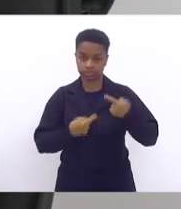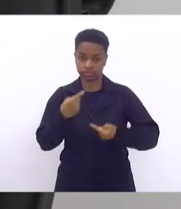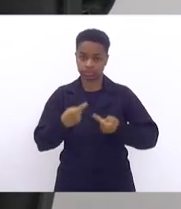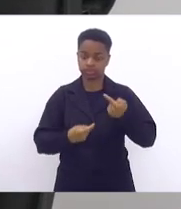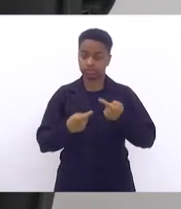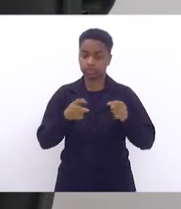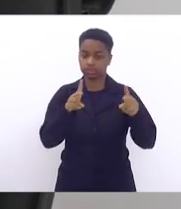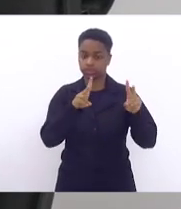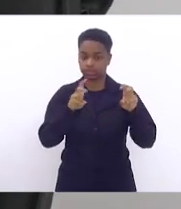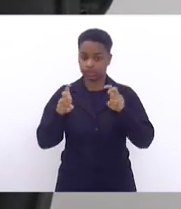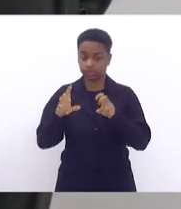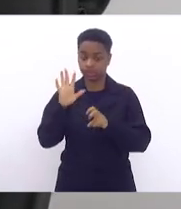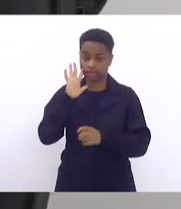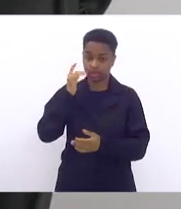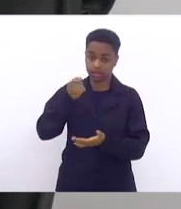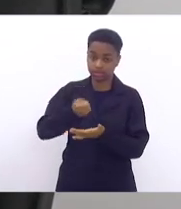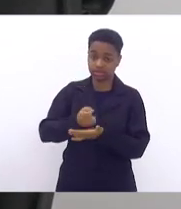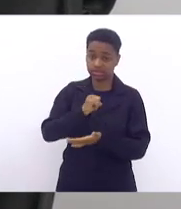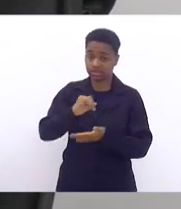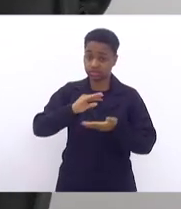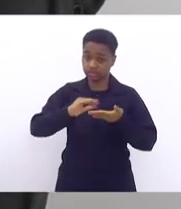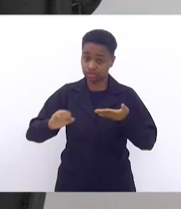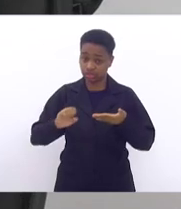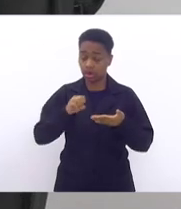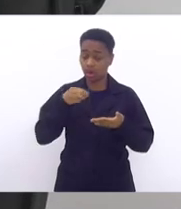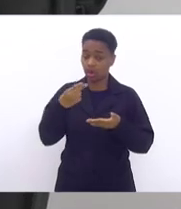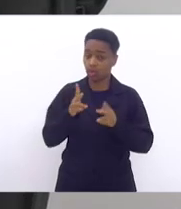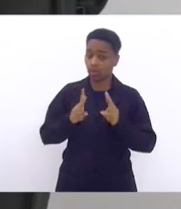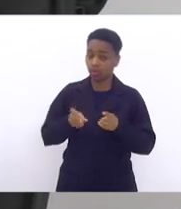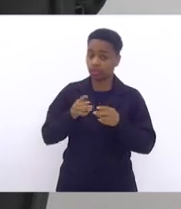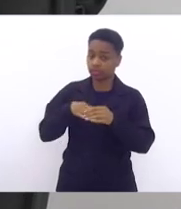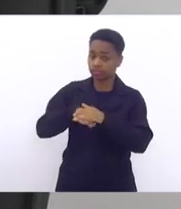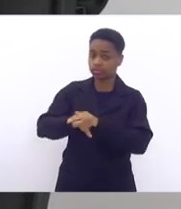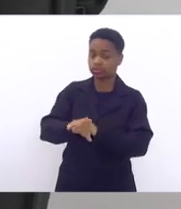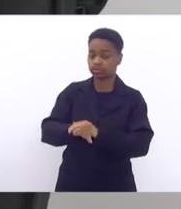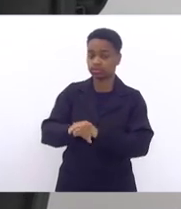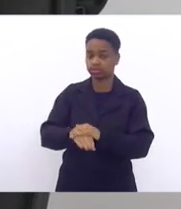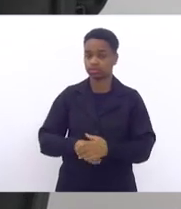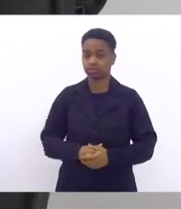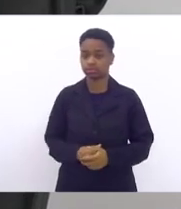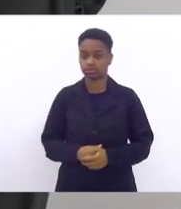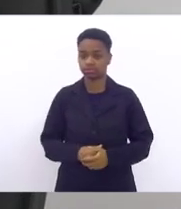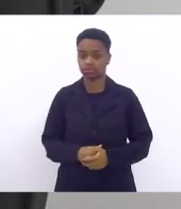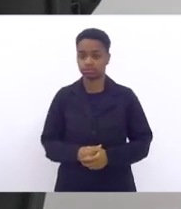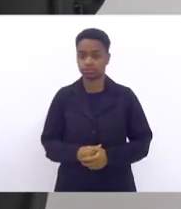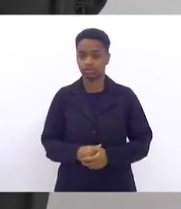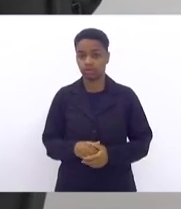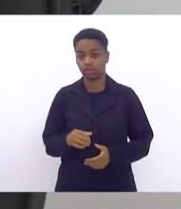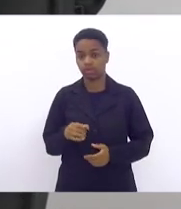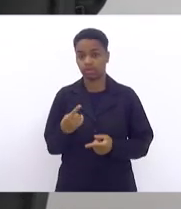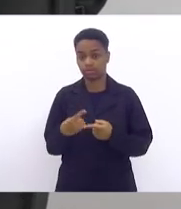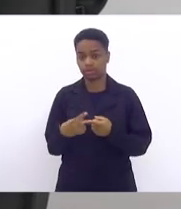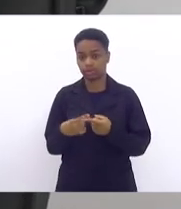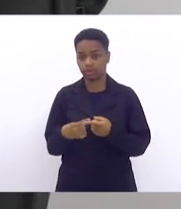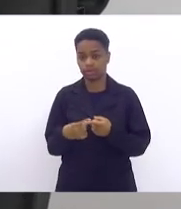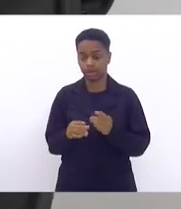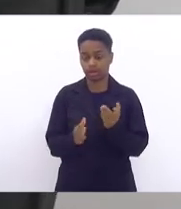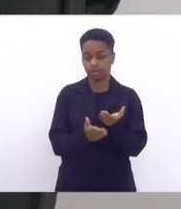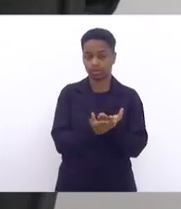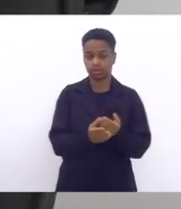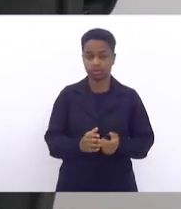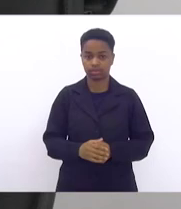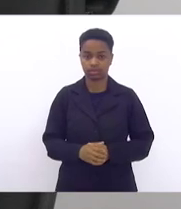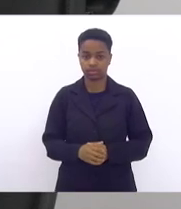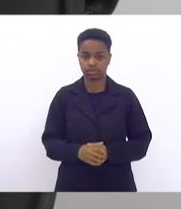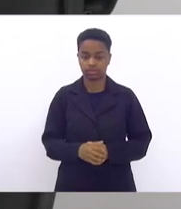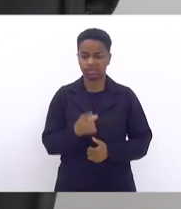e decidir se desarquiva ou se mantém o parecer lá atrás pela anexação, presidente, considerando que ele foi... Uma questão.